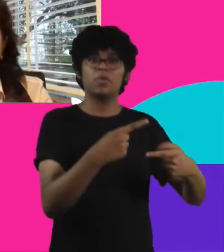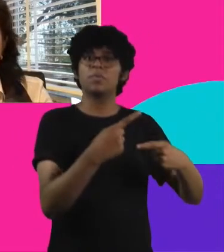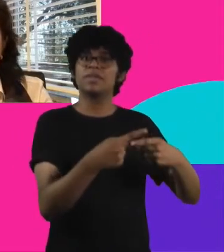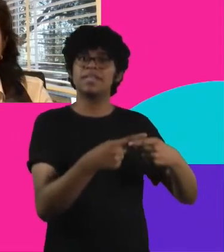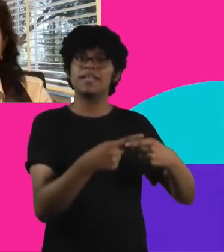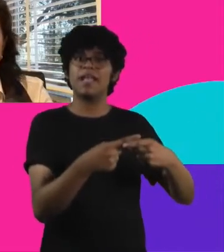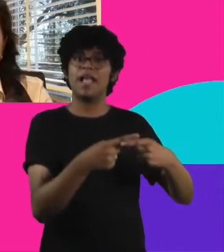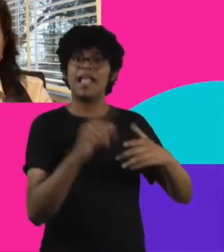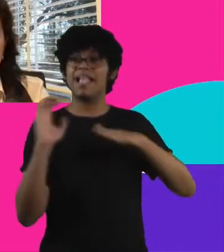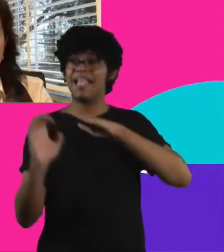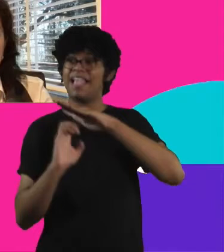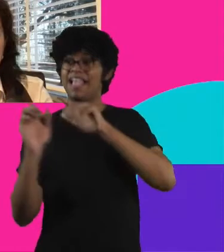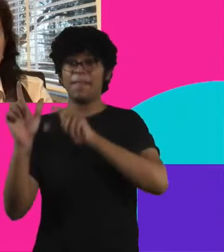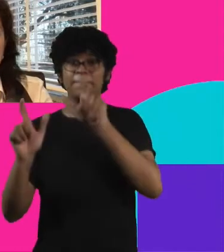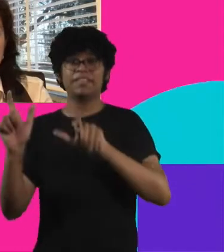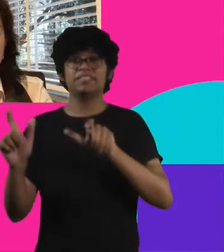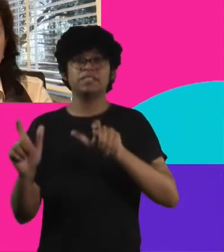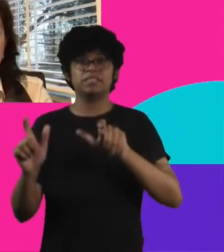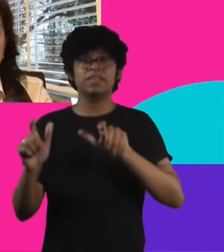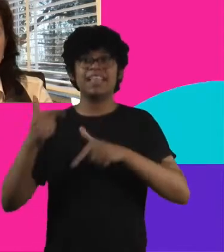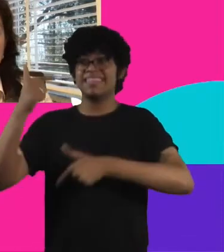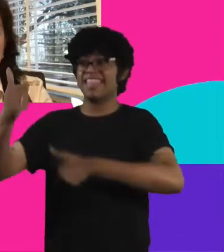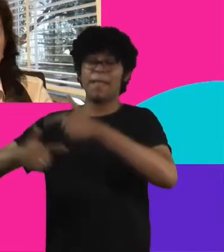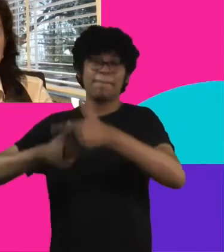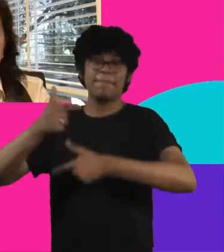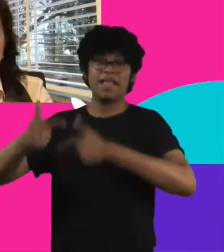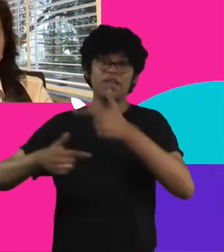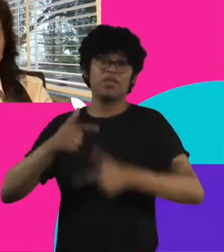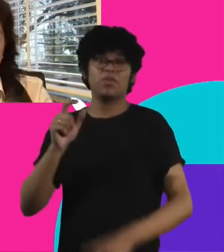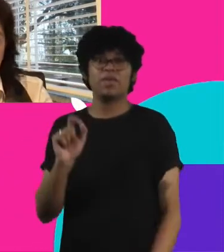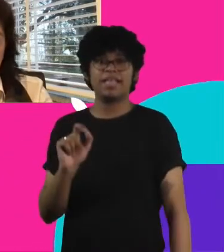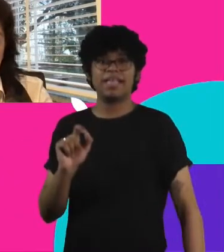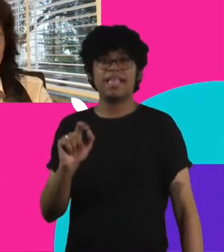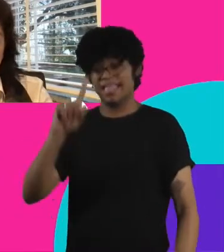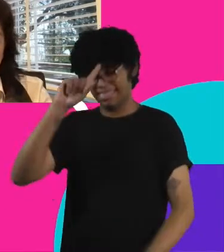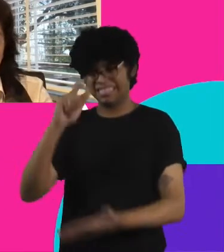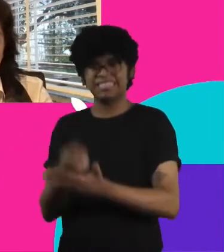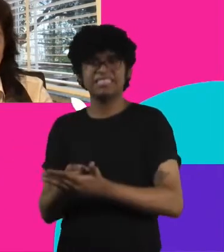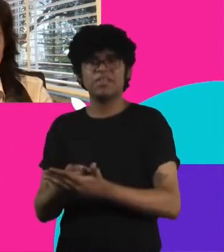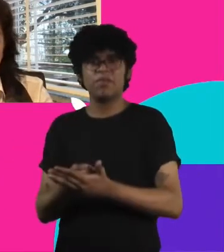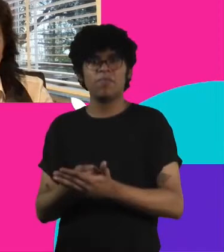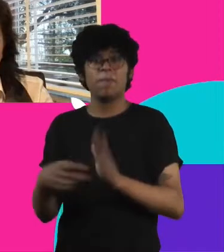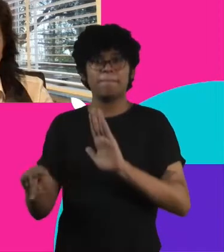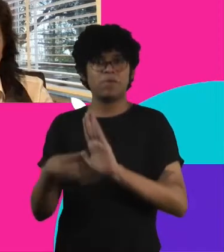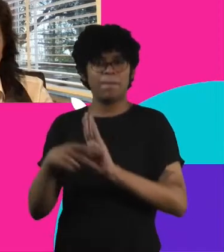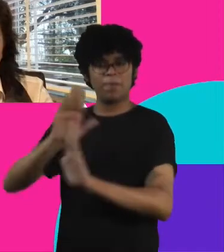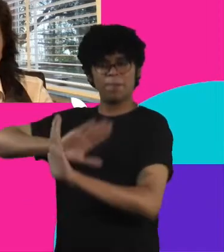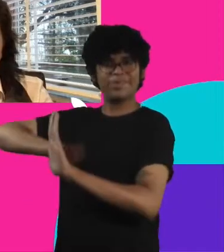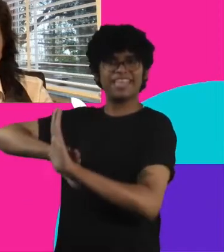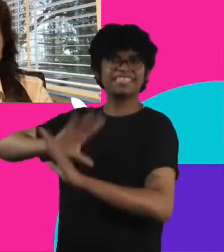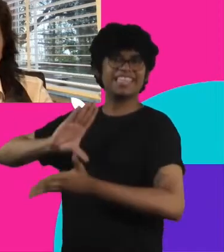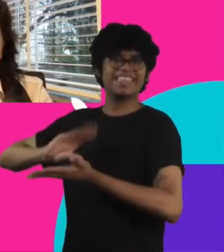pessoas, todas as empresas, cada vez mais trabalhem para o que a gente chama de data-driven, né? De tomar suas decisões baseadas em dados. Mas para